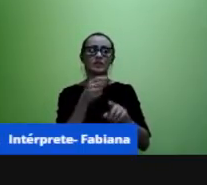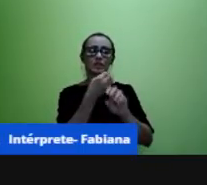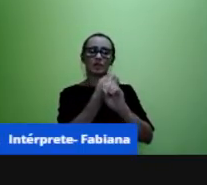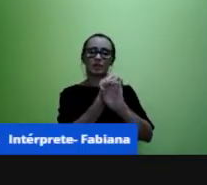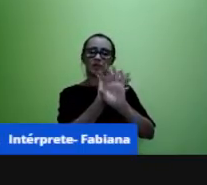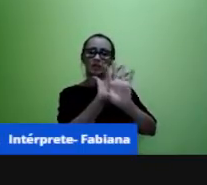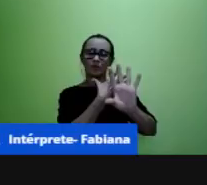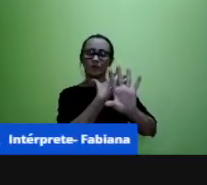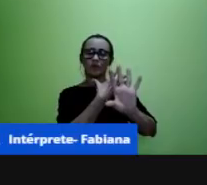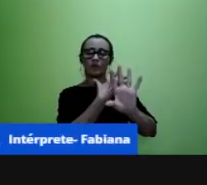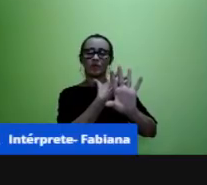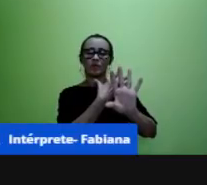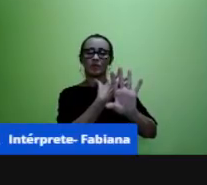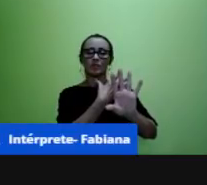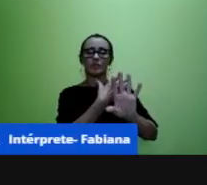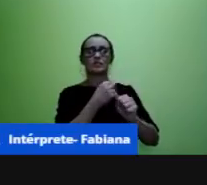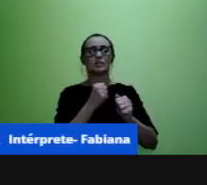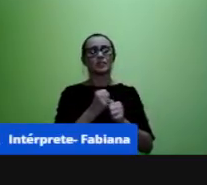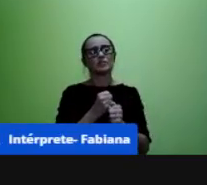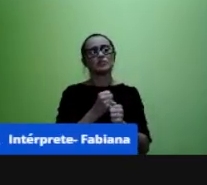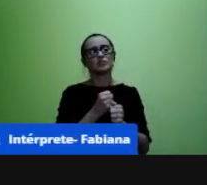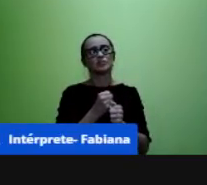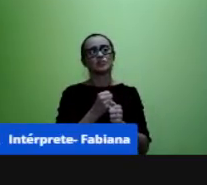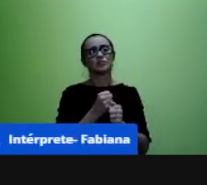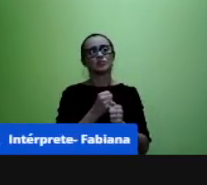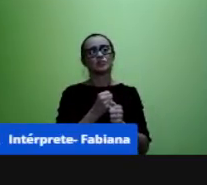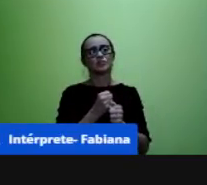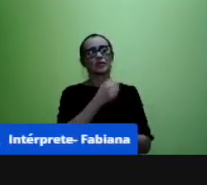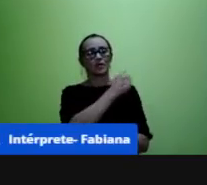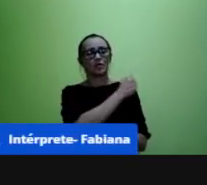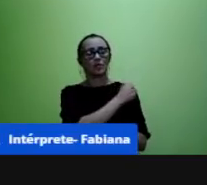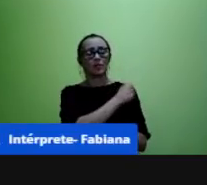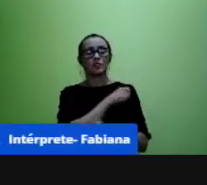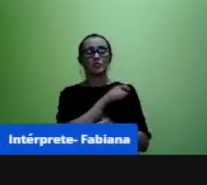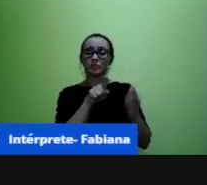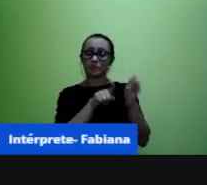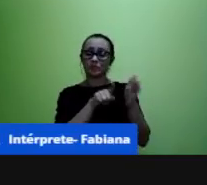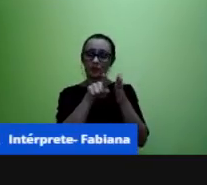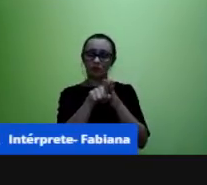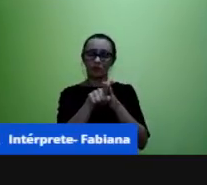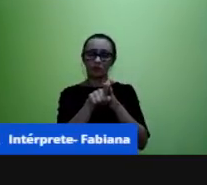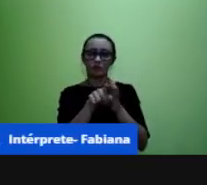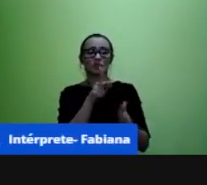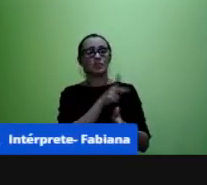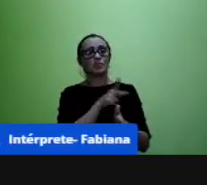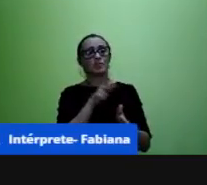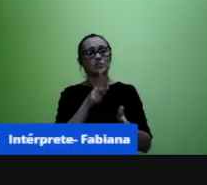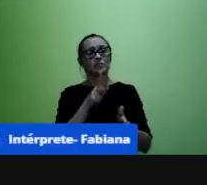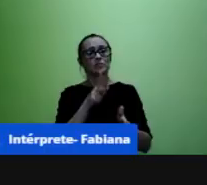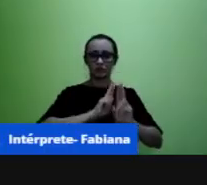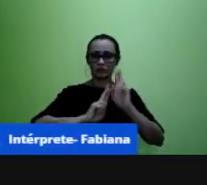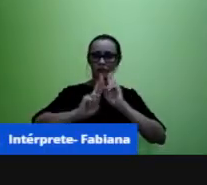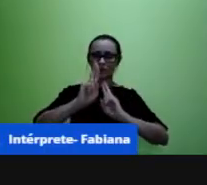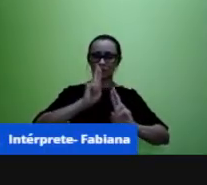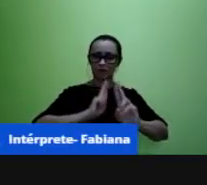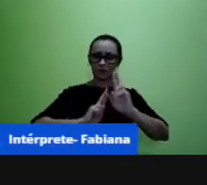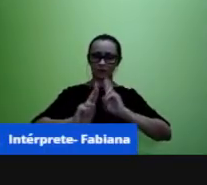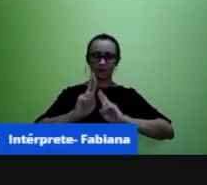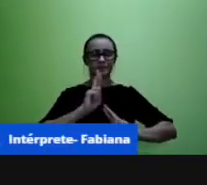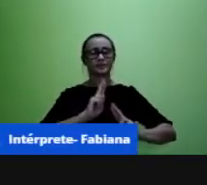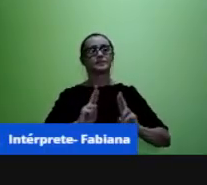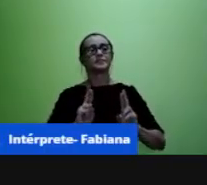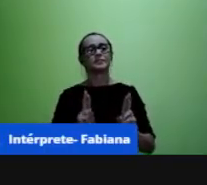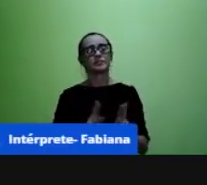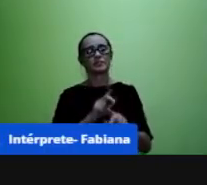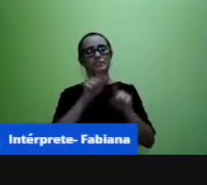tempo real, o aluno faz o questionamento, faz uma pergunta por áudio, você já responde, já dá o feedback a ele, ok? E